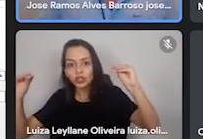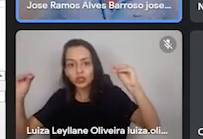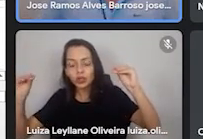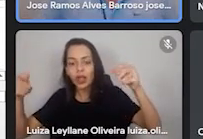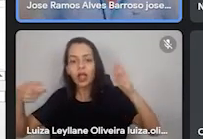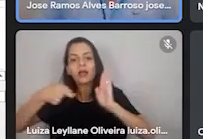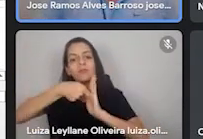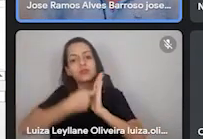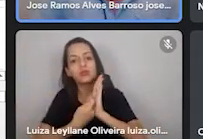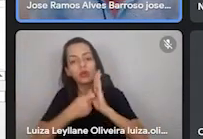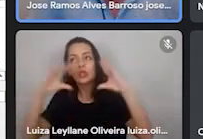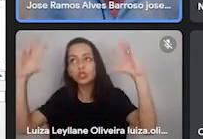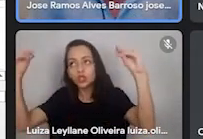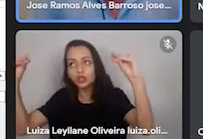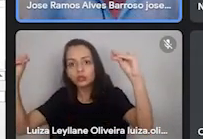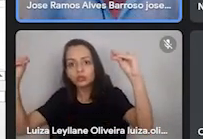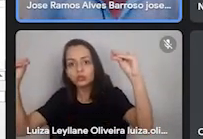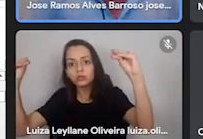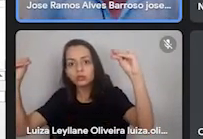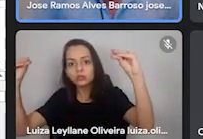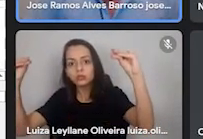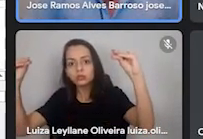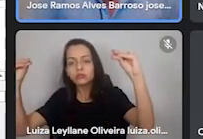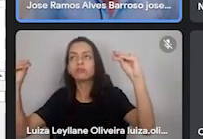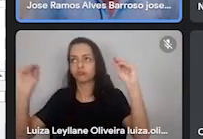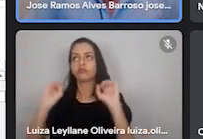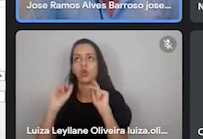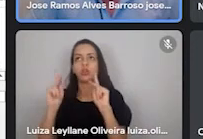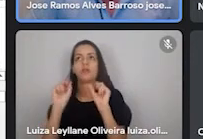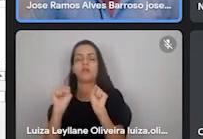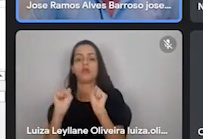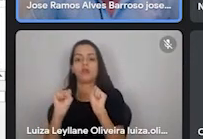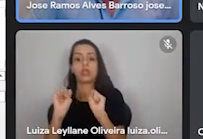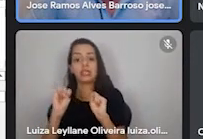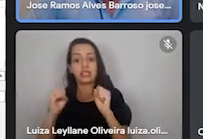ele não pode executar aquela tarefa.